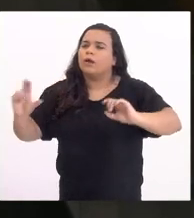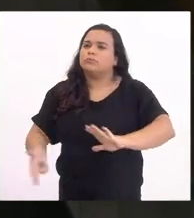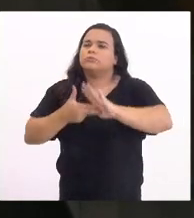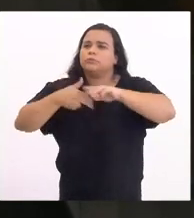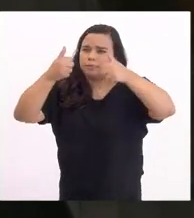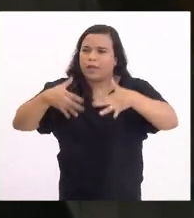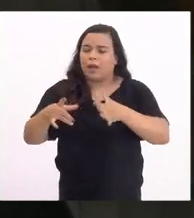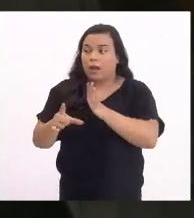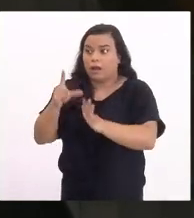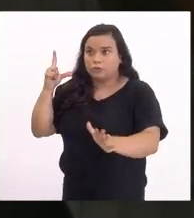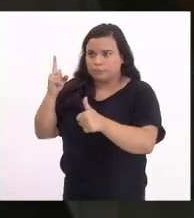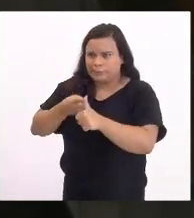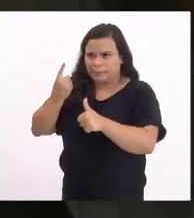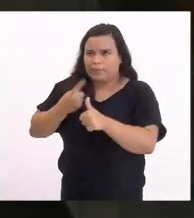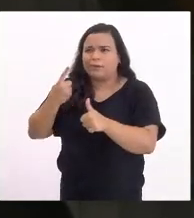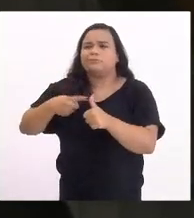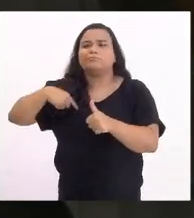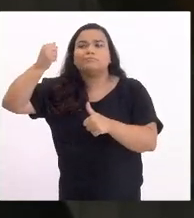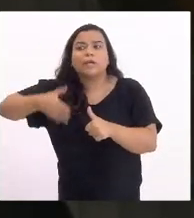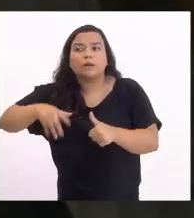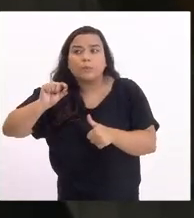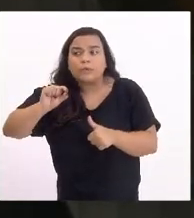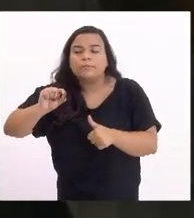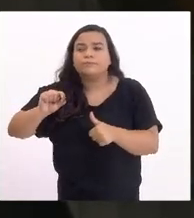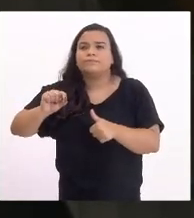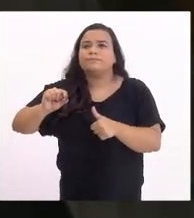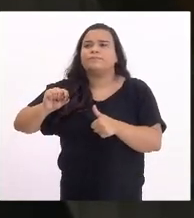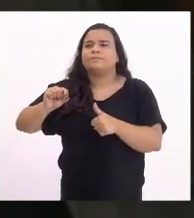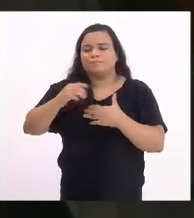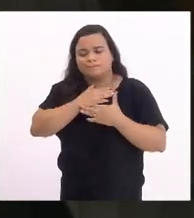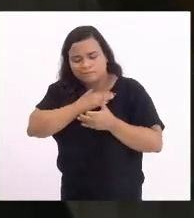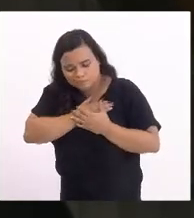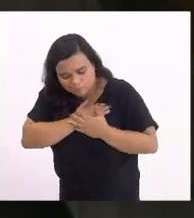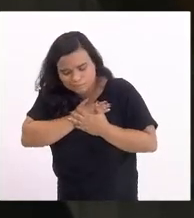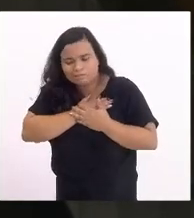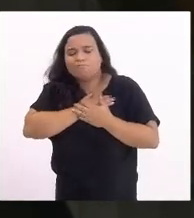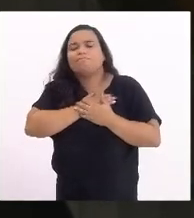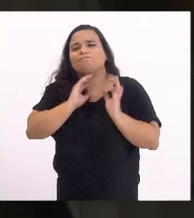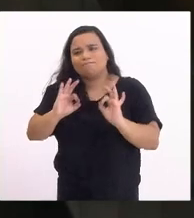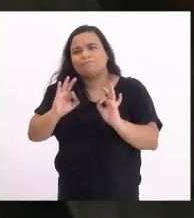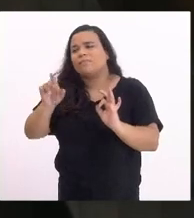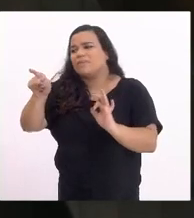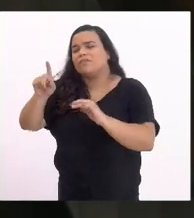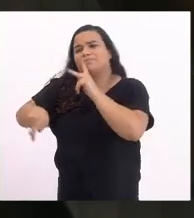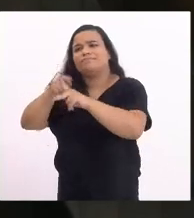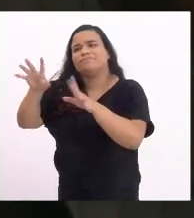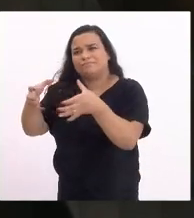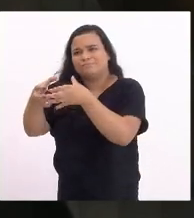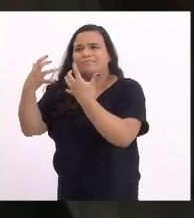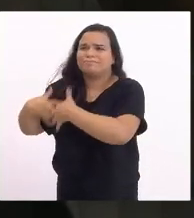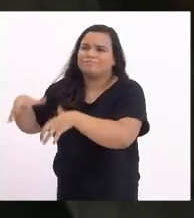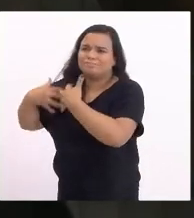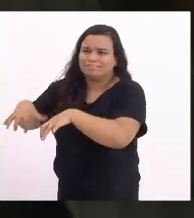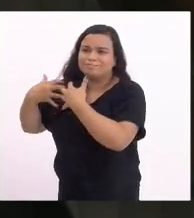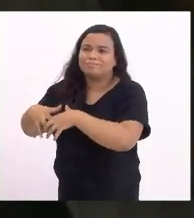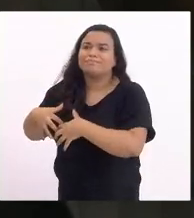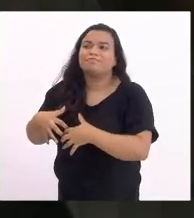antes de mais nada, manifestar toda a solidariedade ao povo